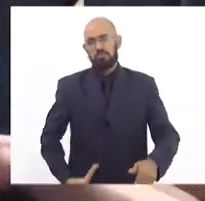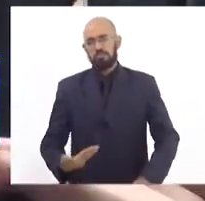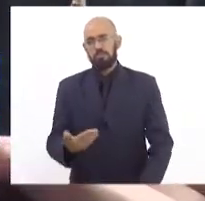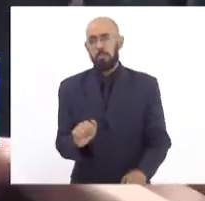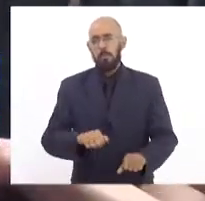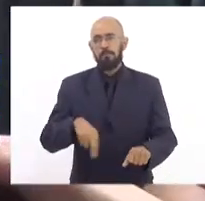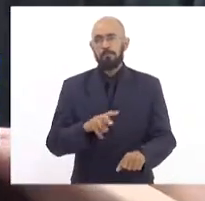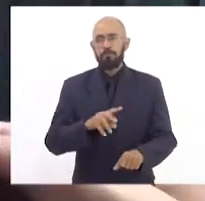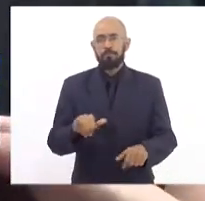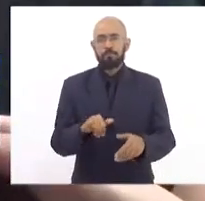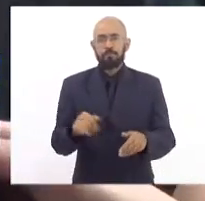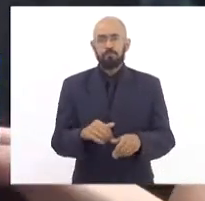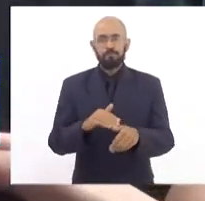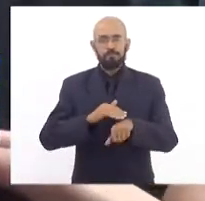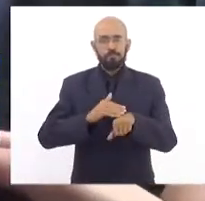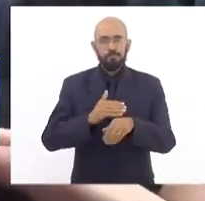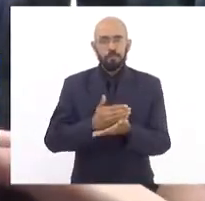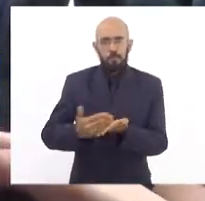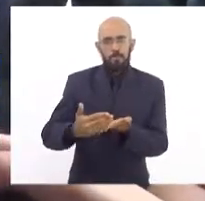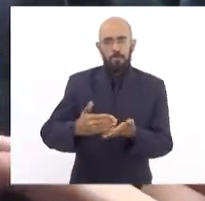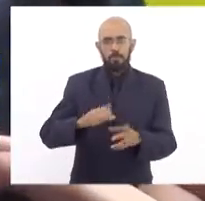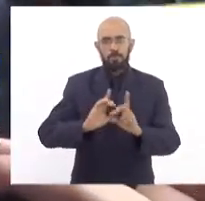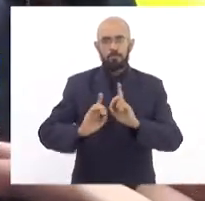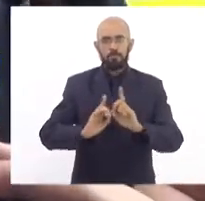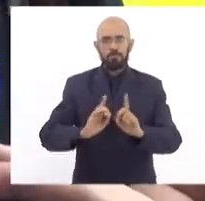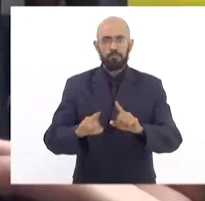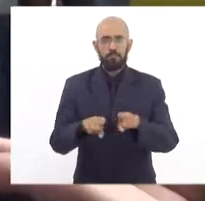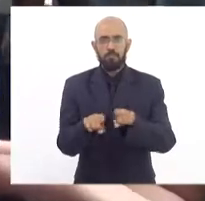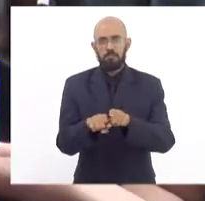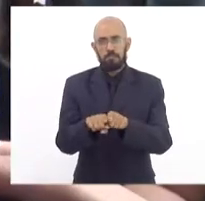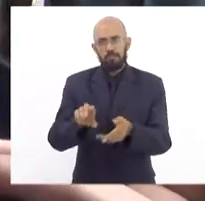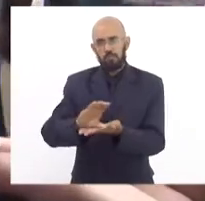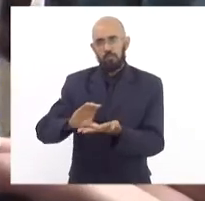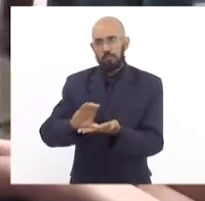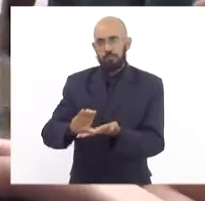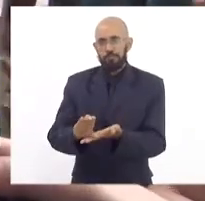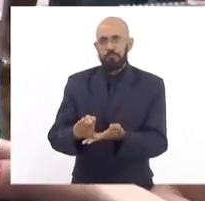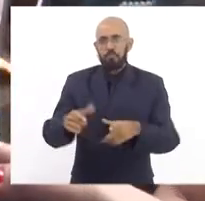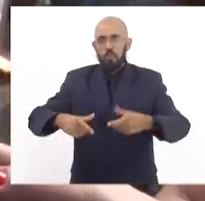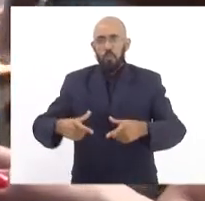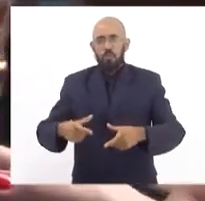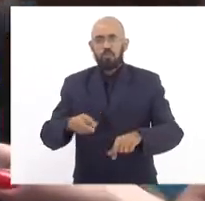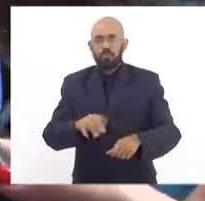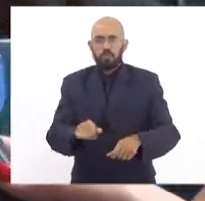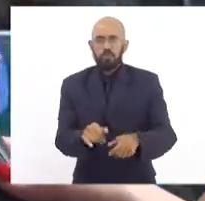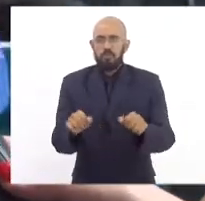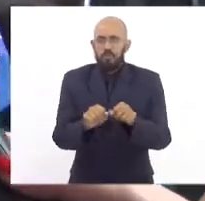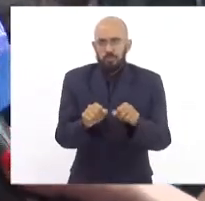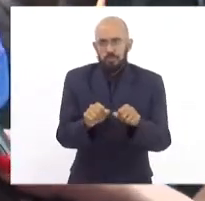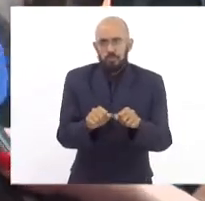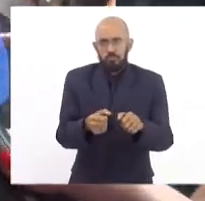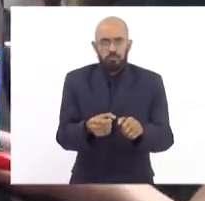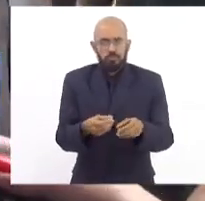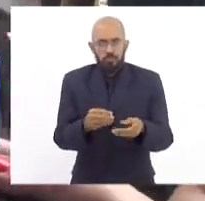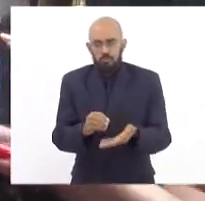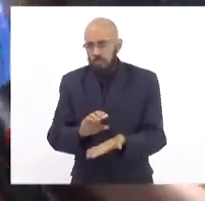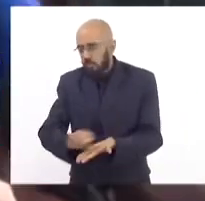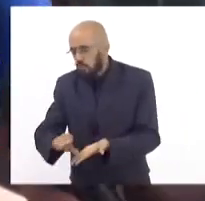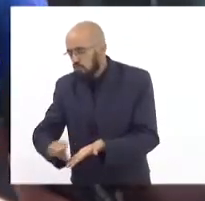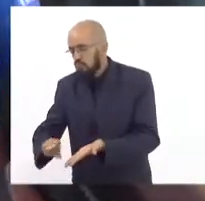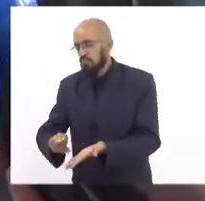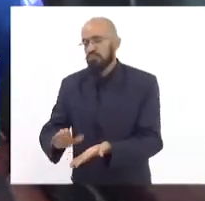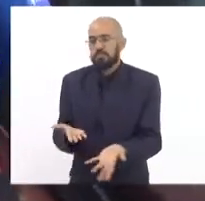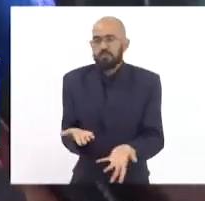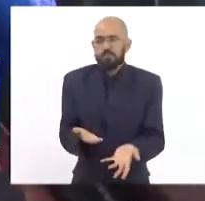e nós já vamos começar a discutir com o Conselho já para onde vamos com esses recursos. Tem alguma projeção